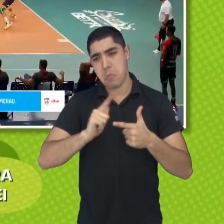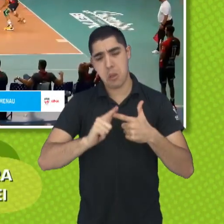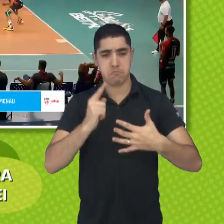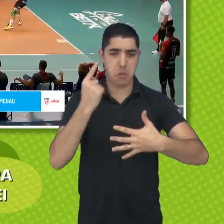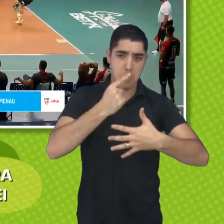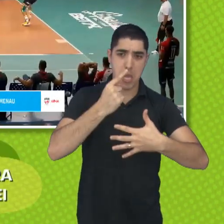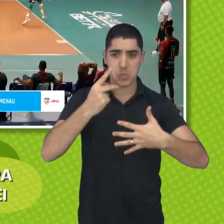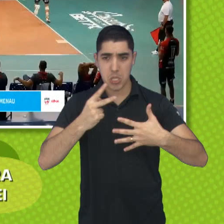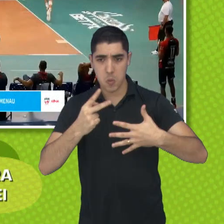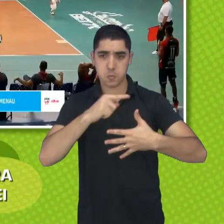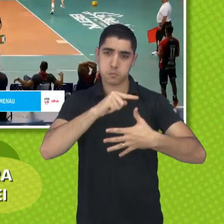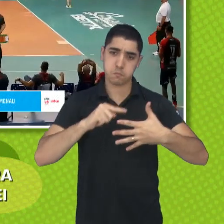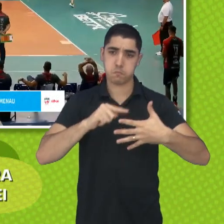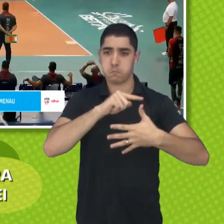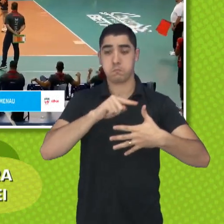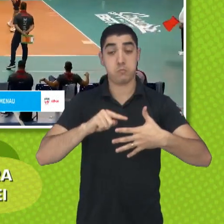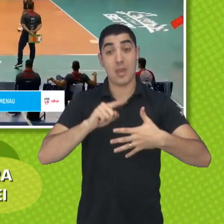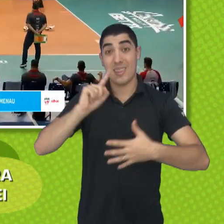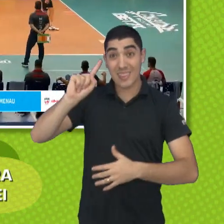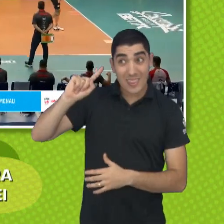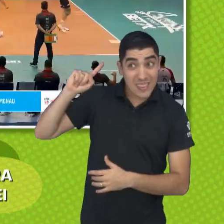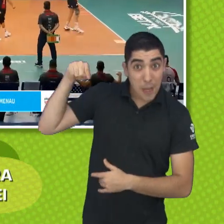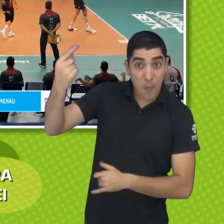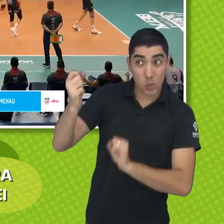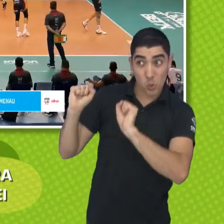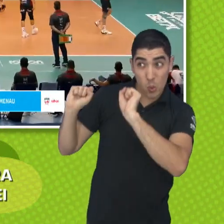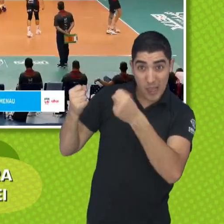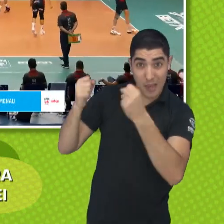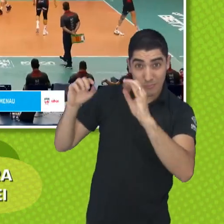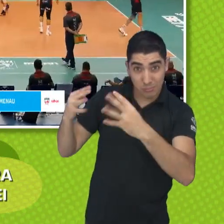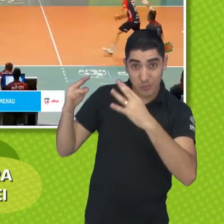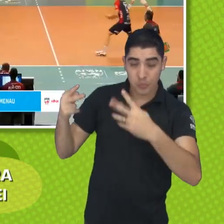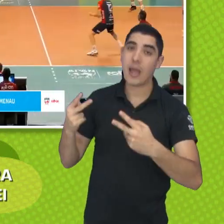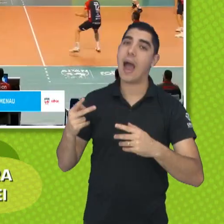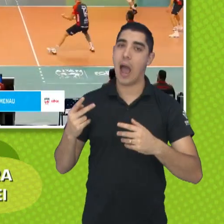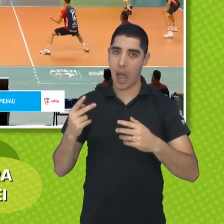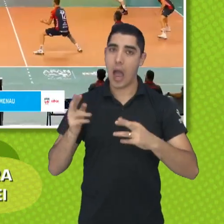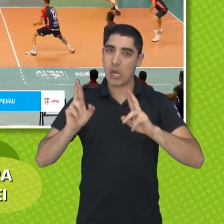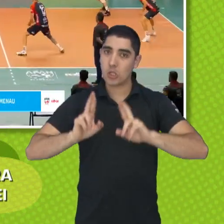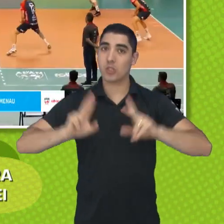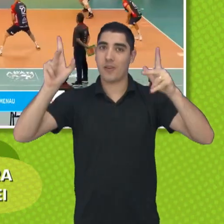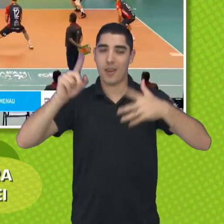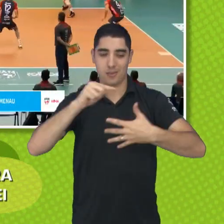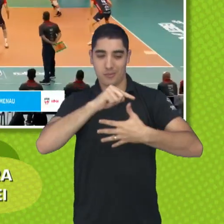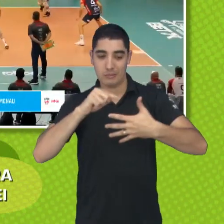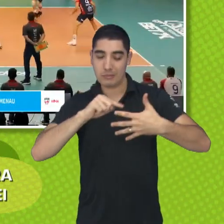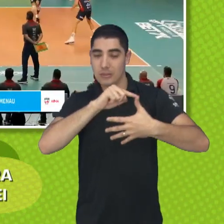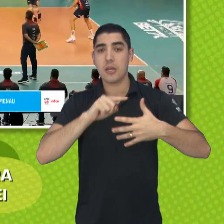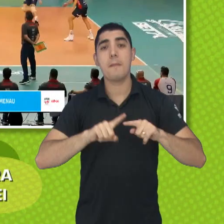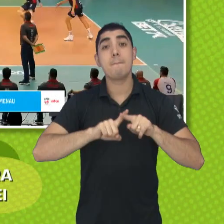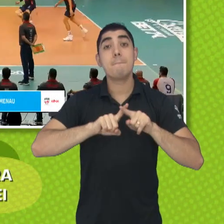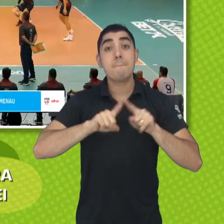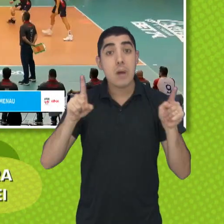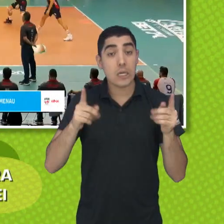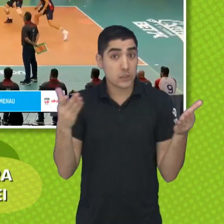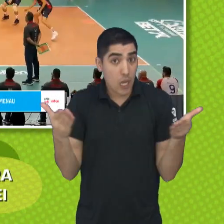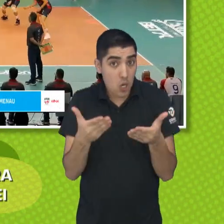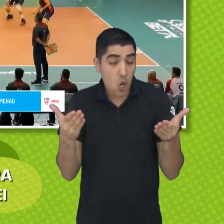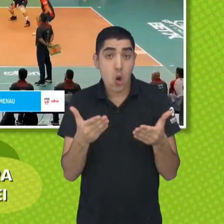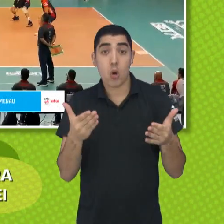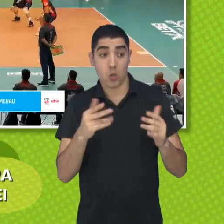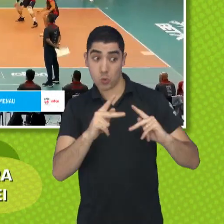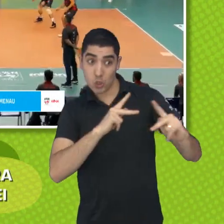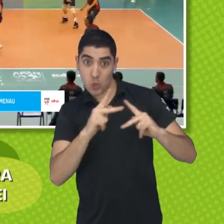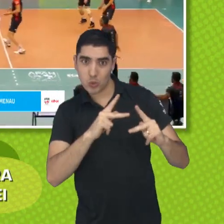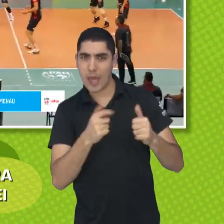assim. Acaba fazendo, acho que mais no final, mas é importante ficar no calcanhar do Cruzeiro, para